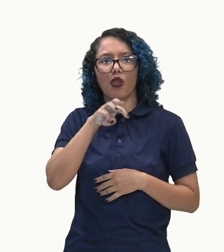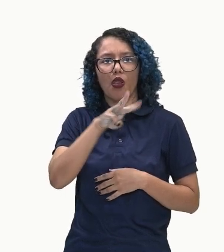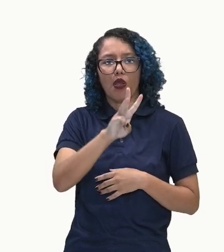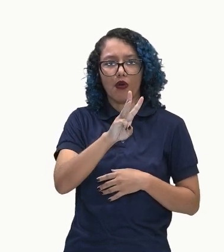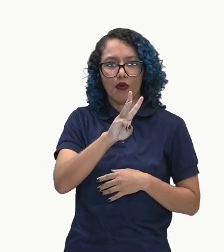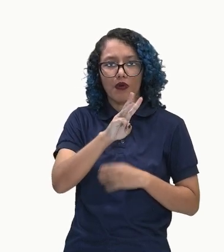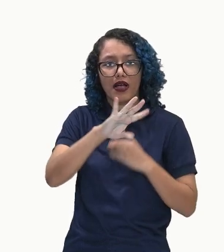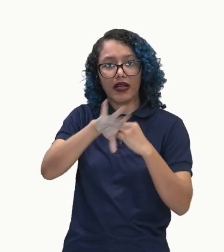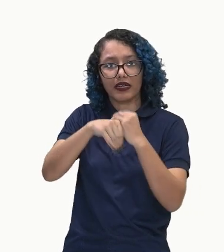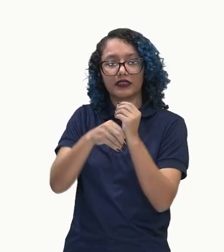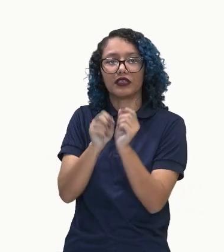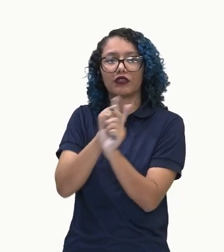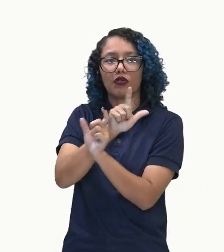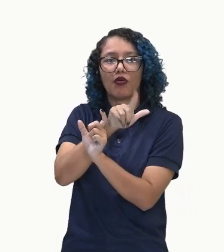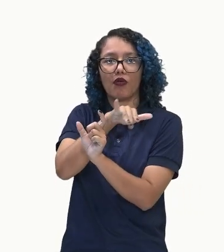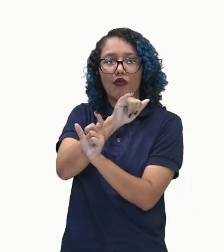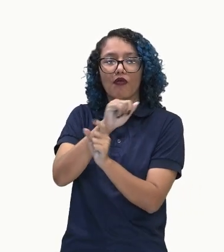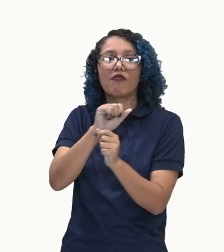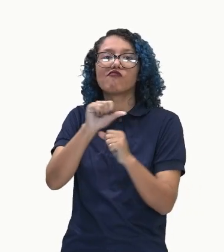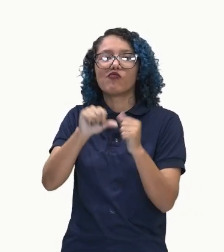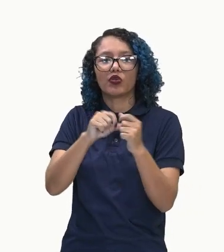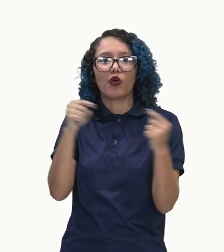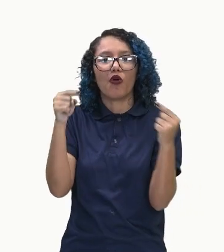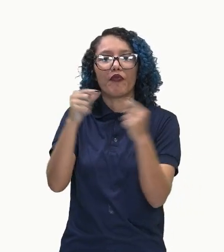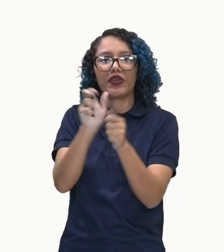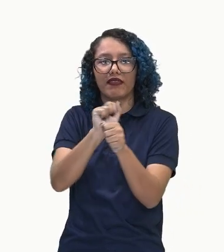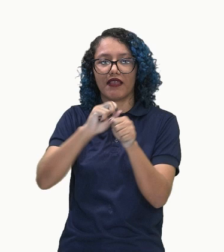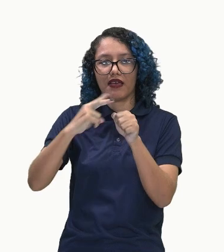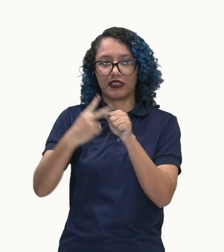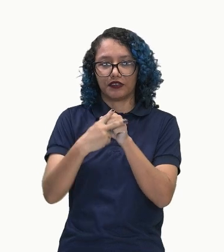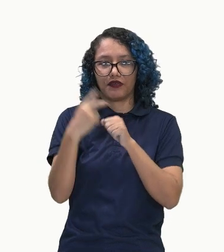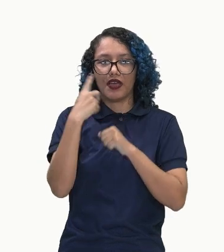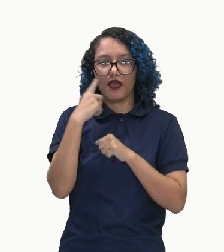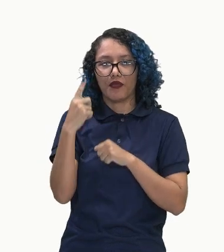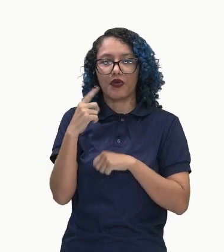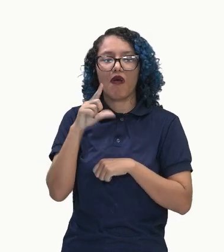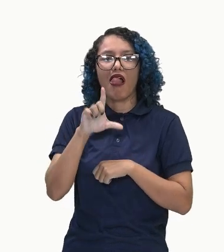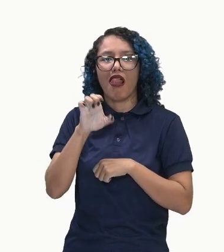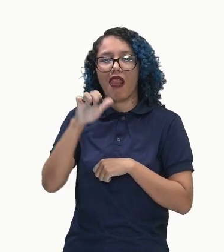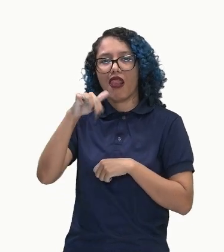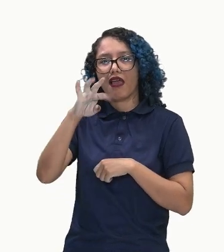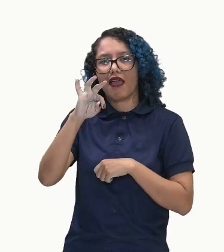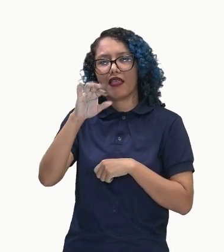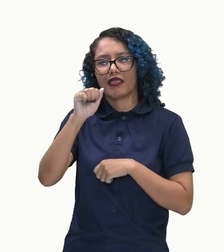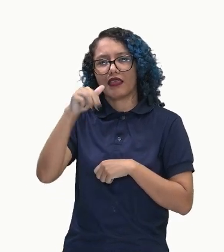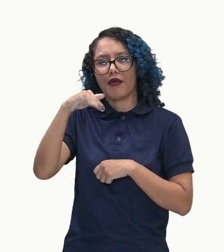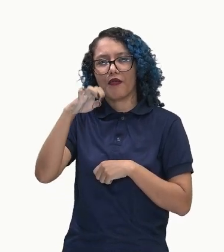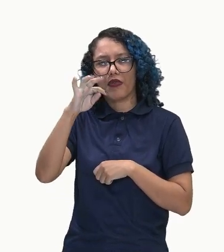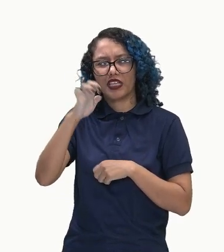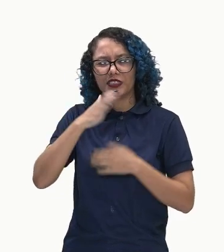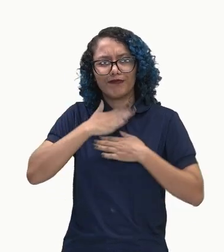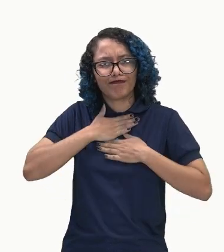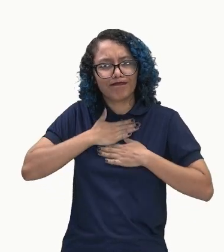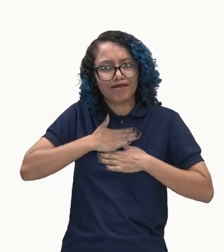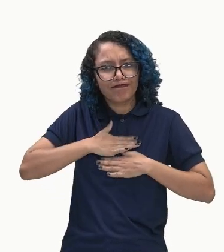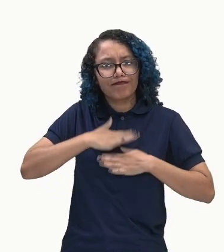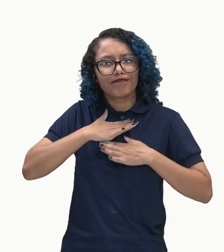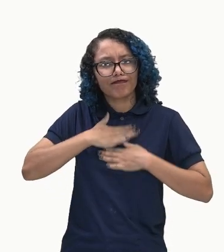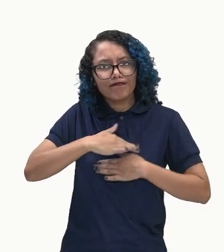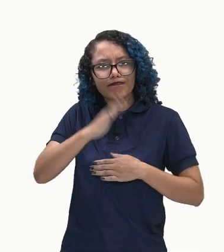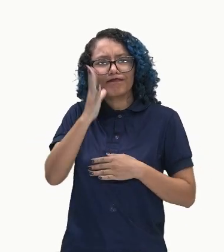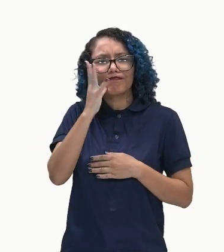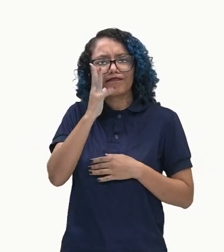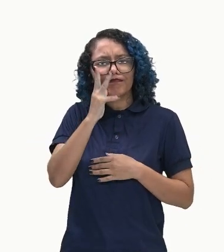ó, vagarosamente, lentamente. Eu quero chamar justamente a atenção de vocês para isso aqui, tá?